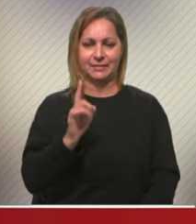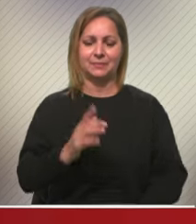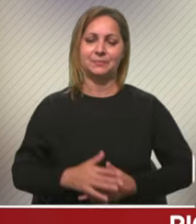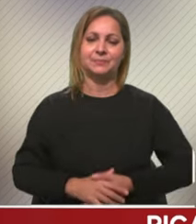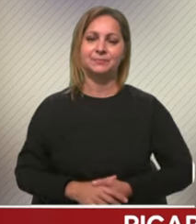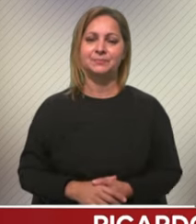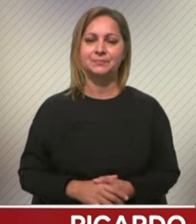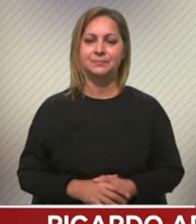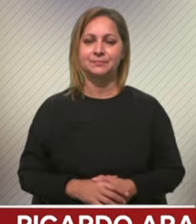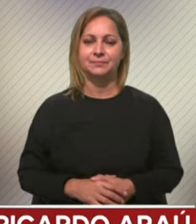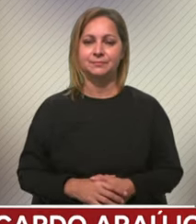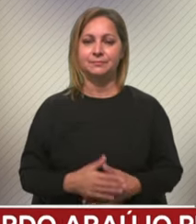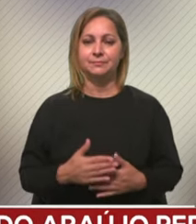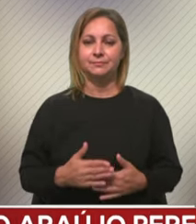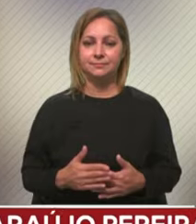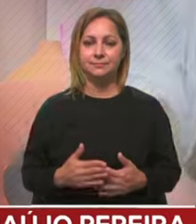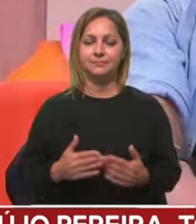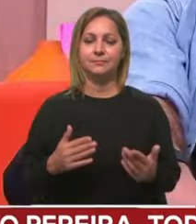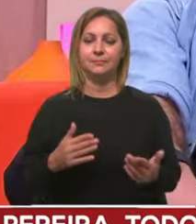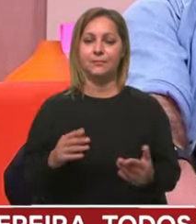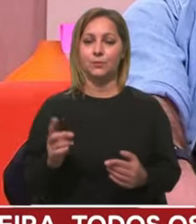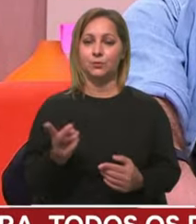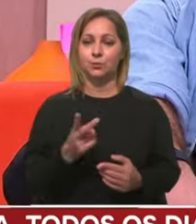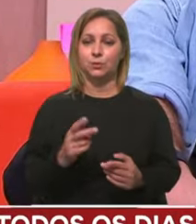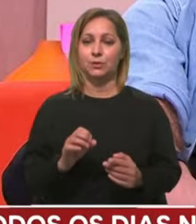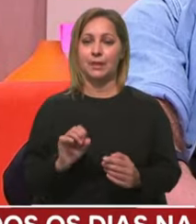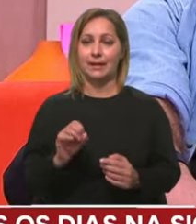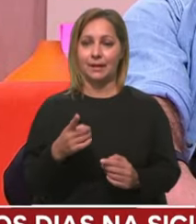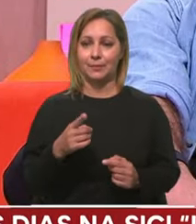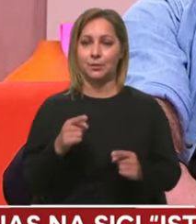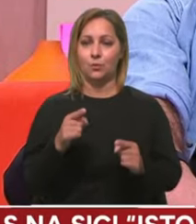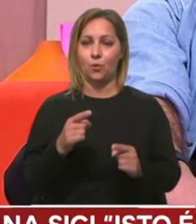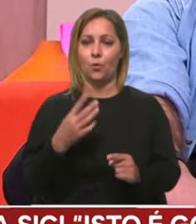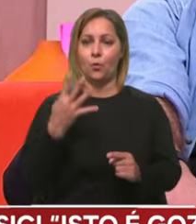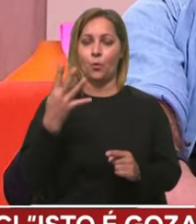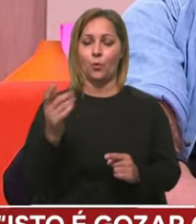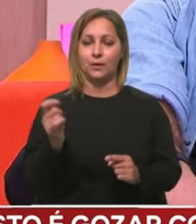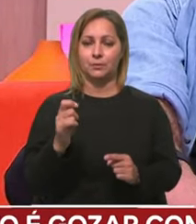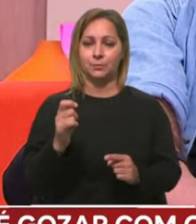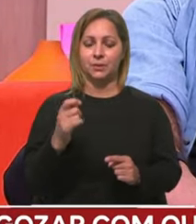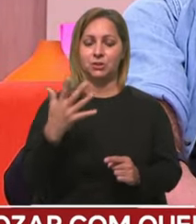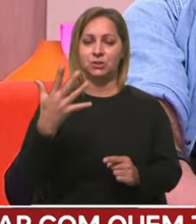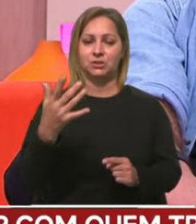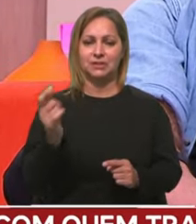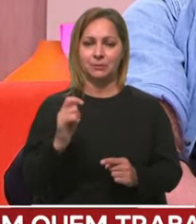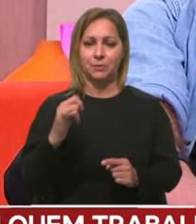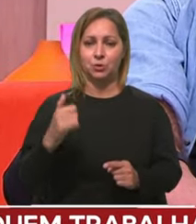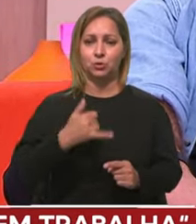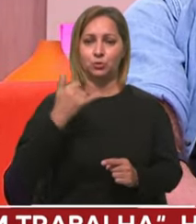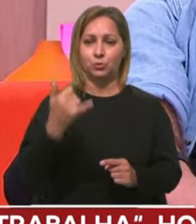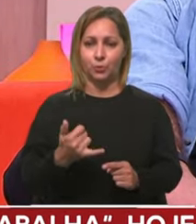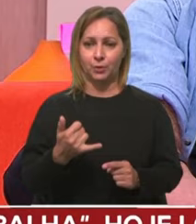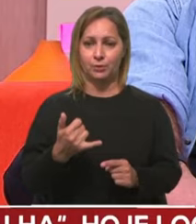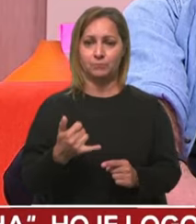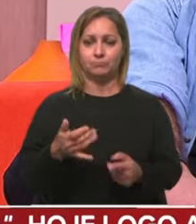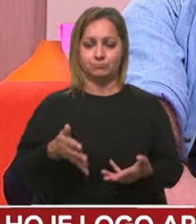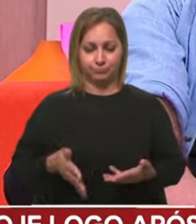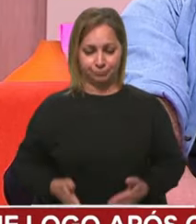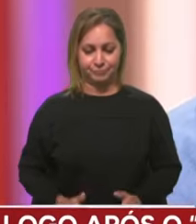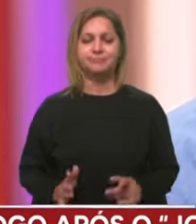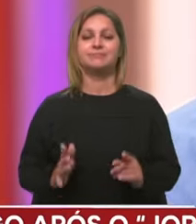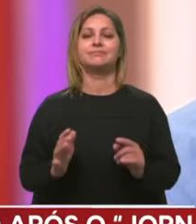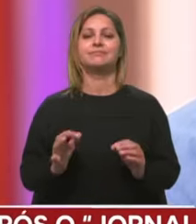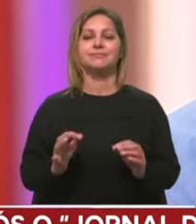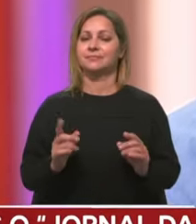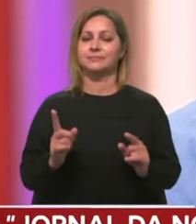este como vocês são rápidos em tudo quro meses depois cinco vem mais alguém porque nós estamos aqui a precisar de mais